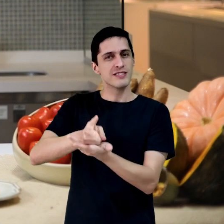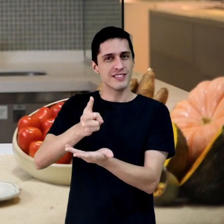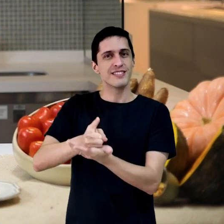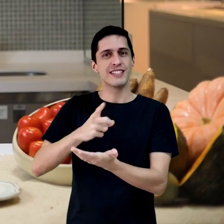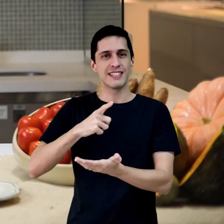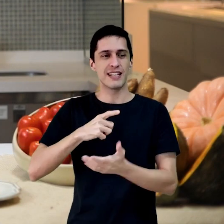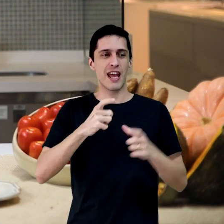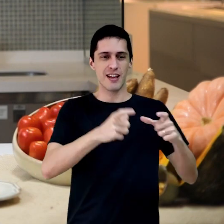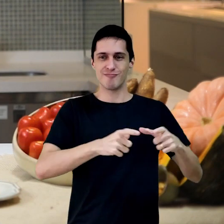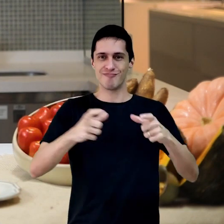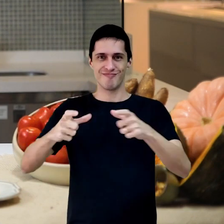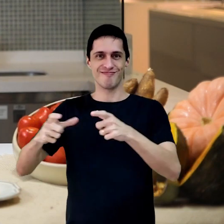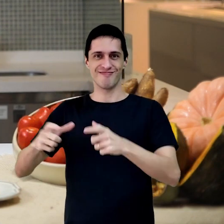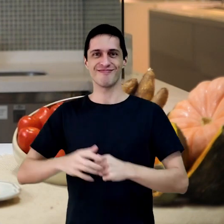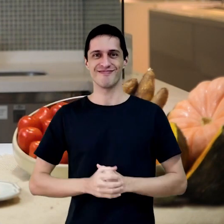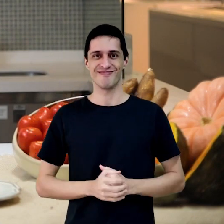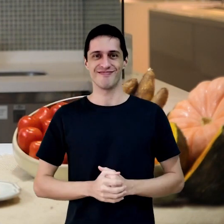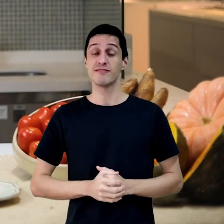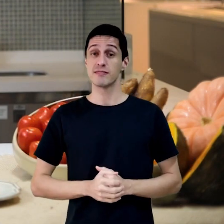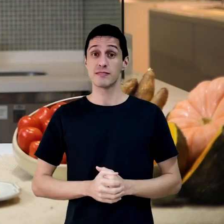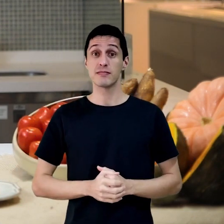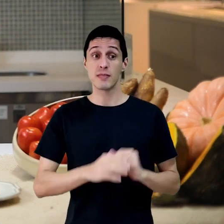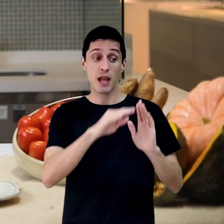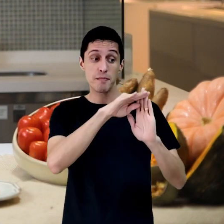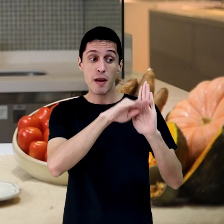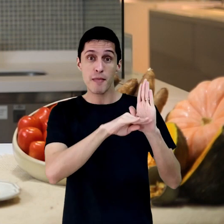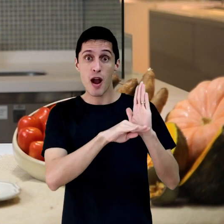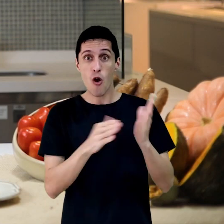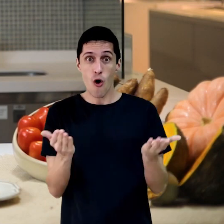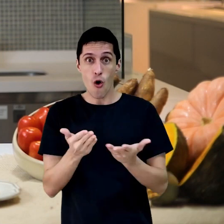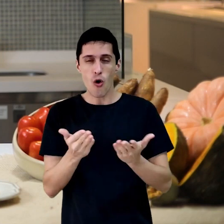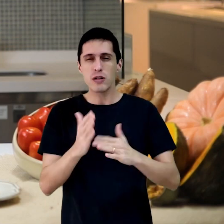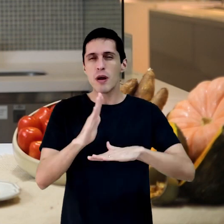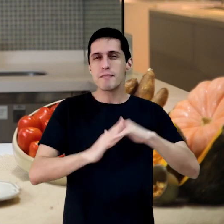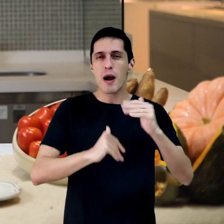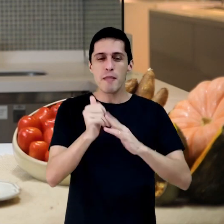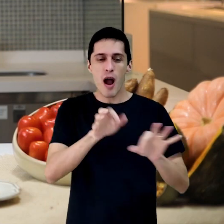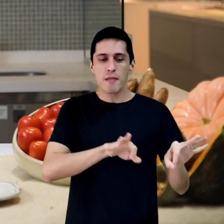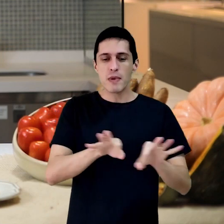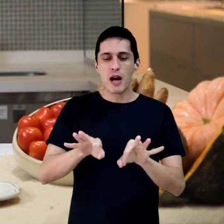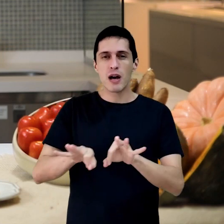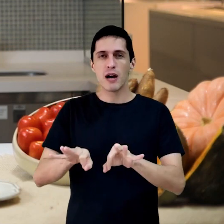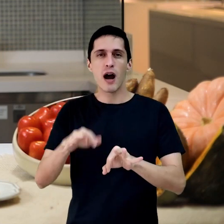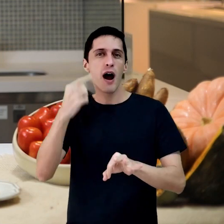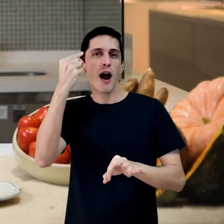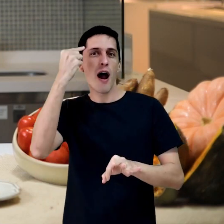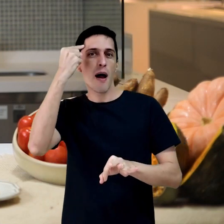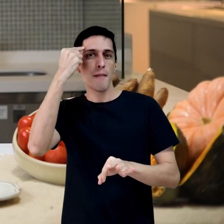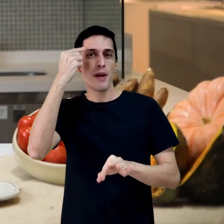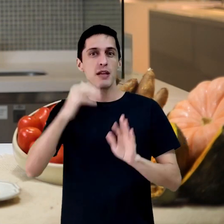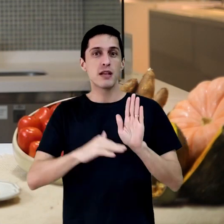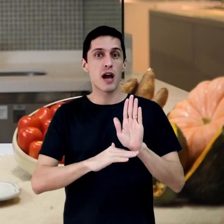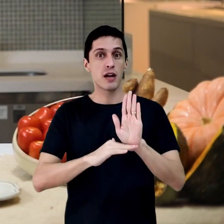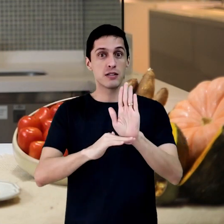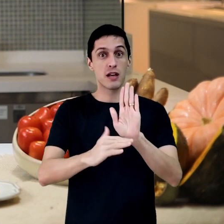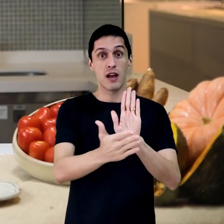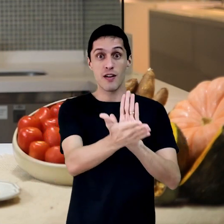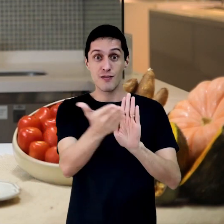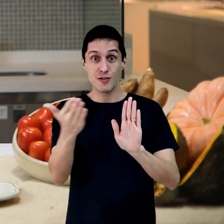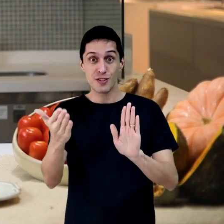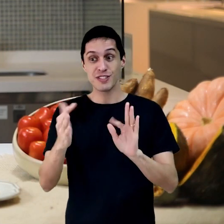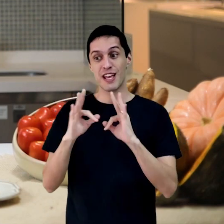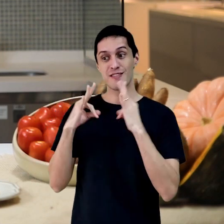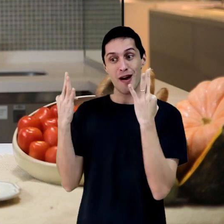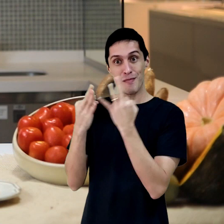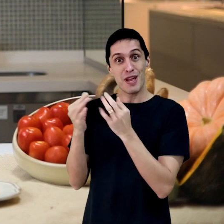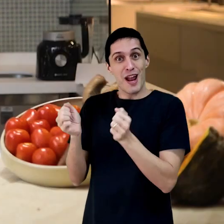da rede. Bom, todas essas receitas de hoje foram preparadas e pensadas para que vocês pudessem fazer